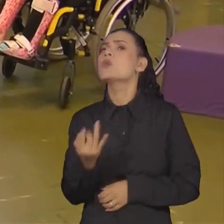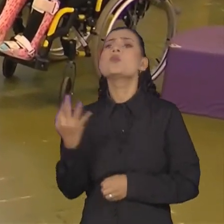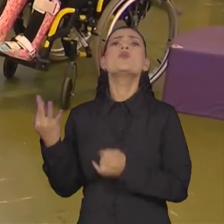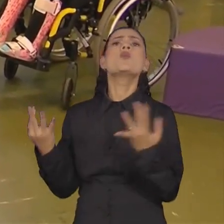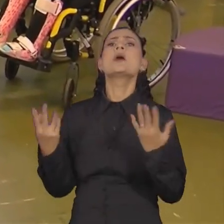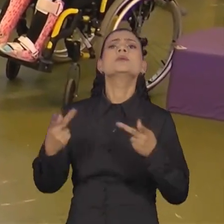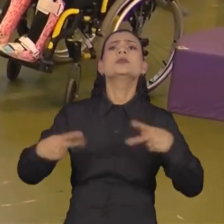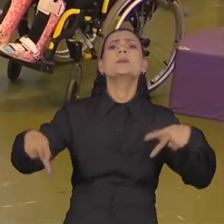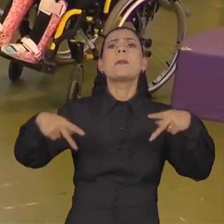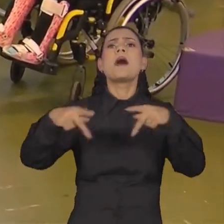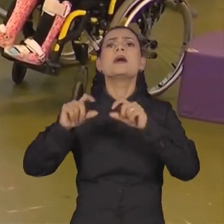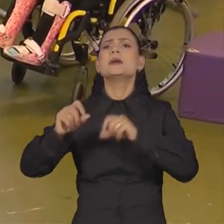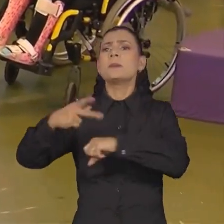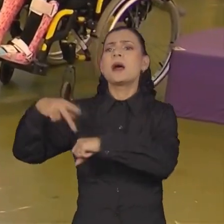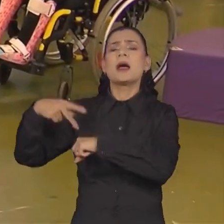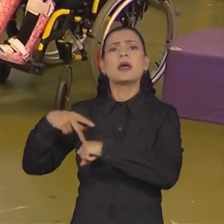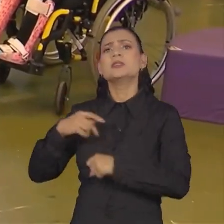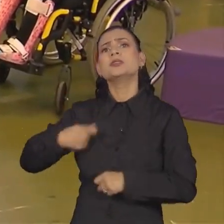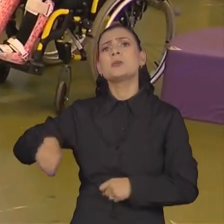falam espanhol?